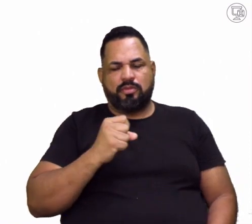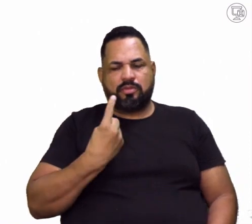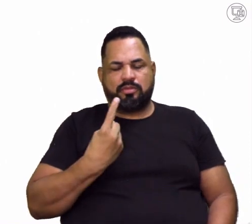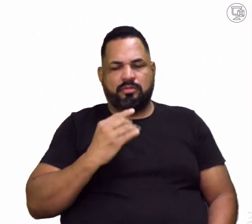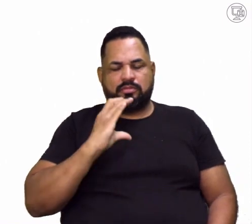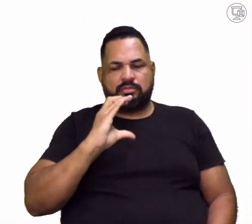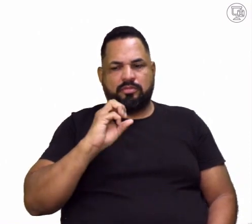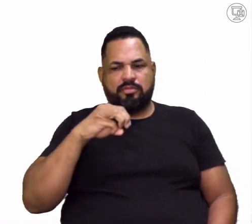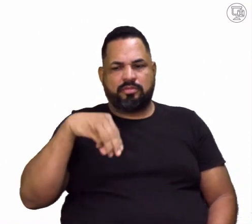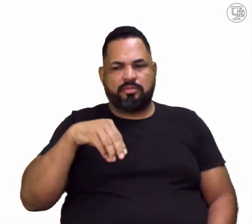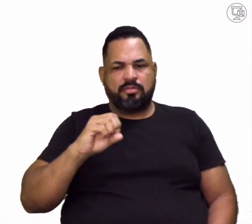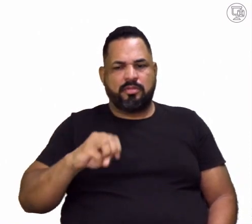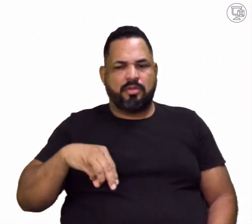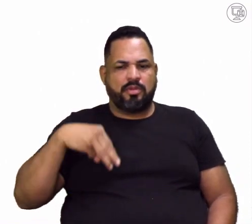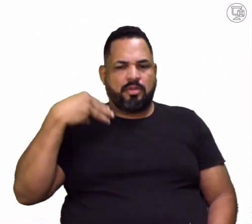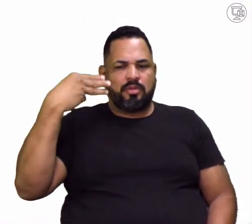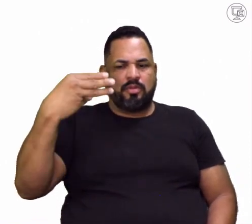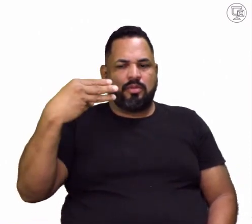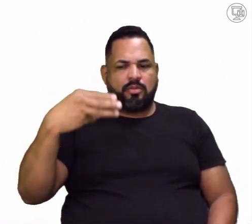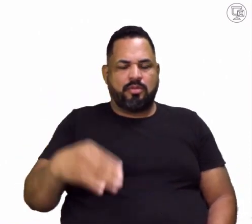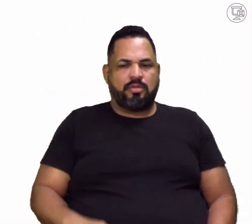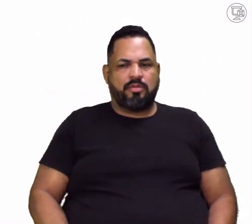cúbico então